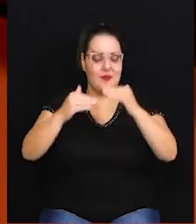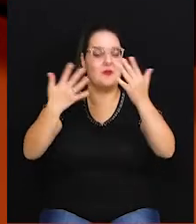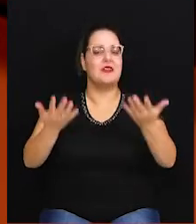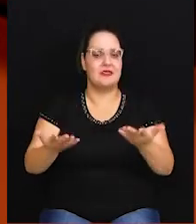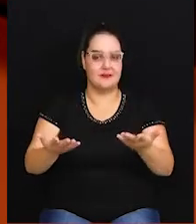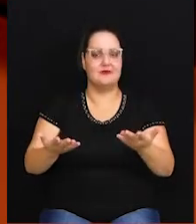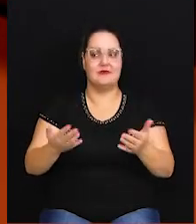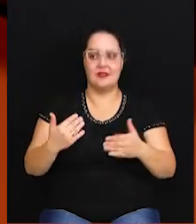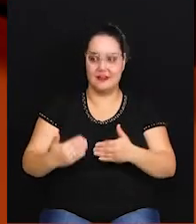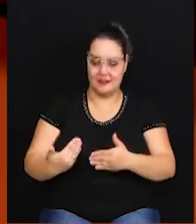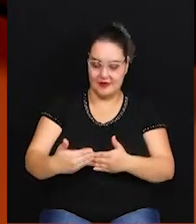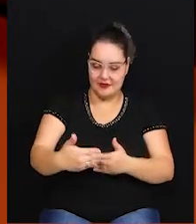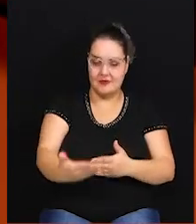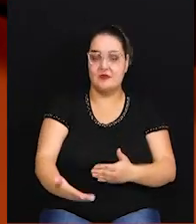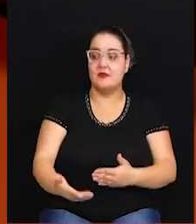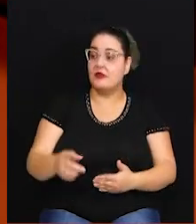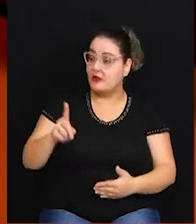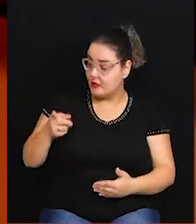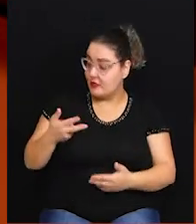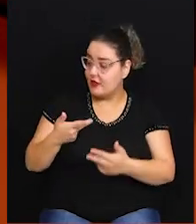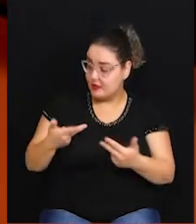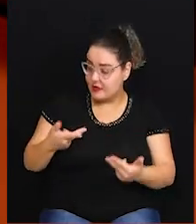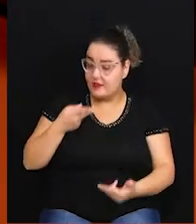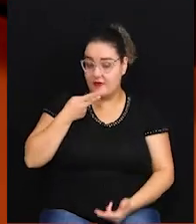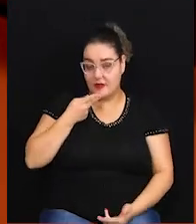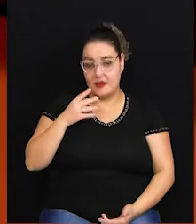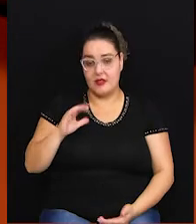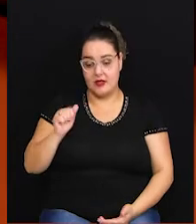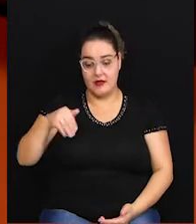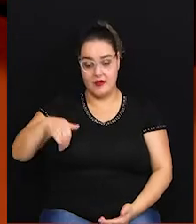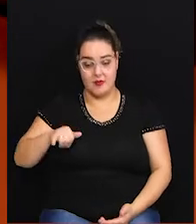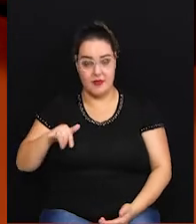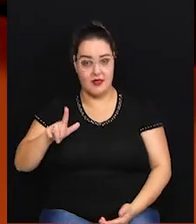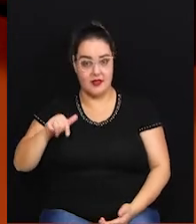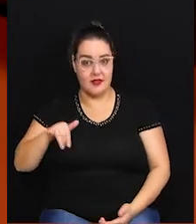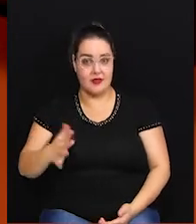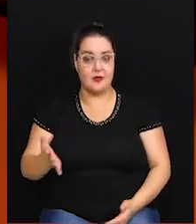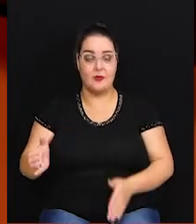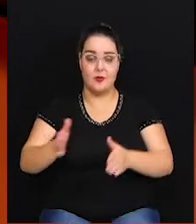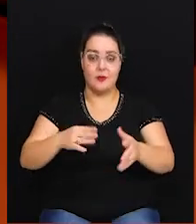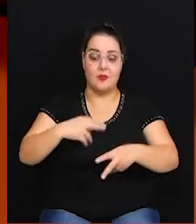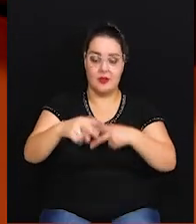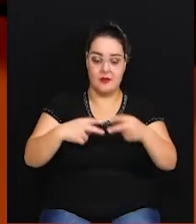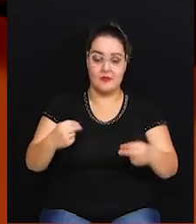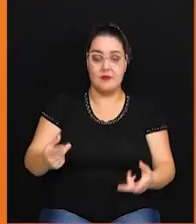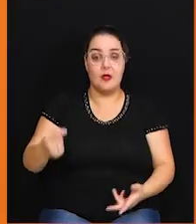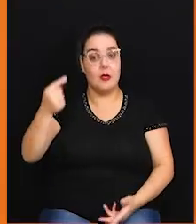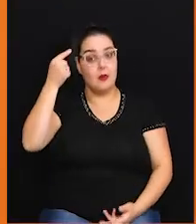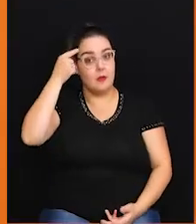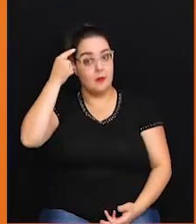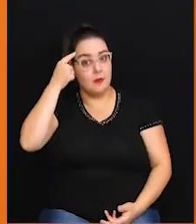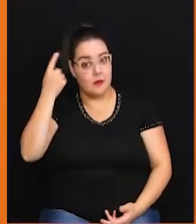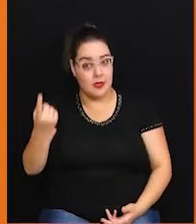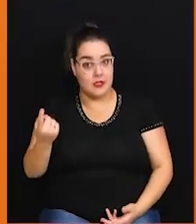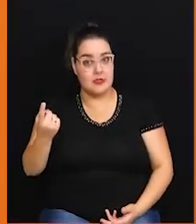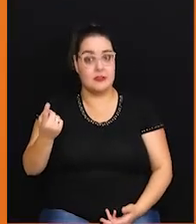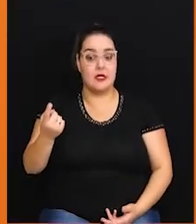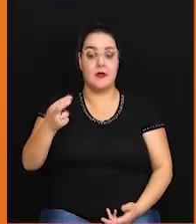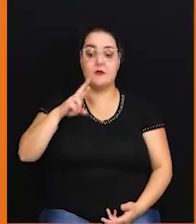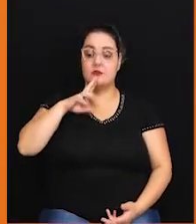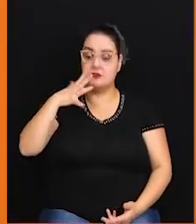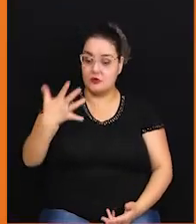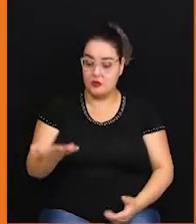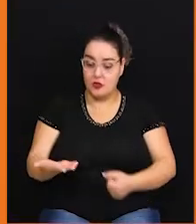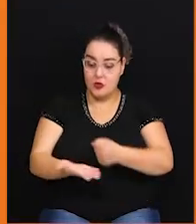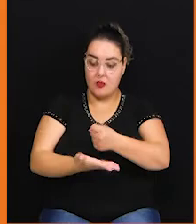crescimento durante esse processo. Naí, uma coisa que você mesma falou, né, Camille, ali no momento da premiação, pensar em soluções com base na